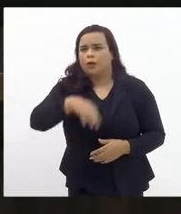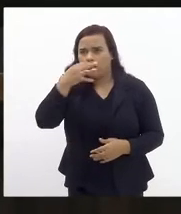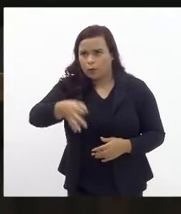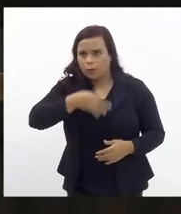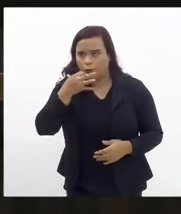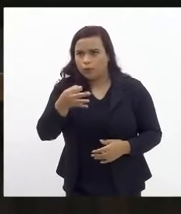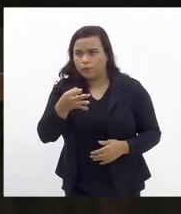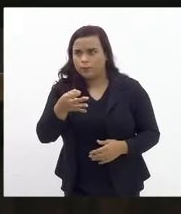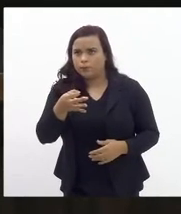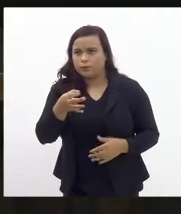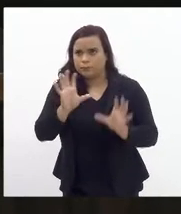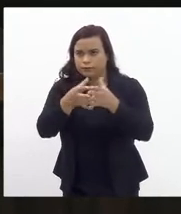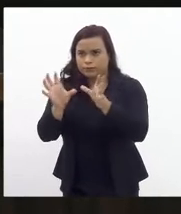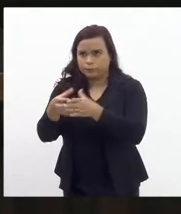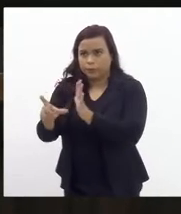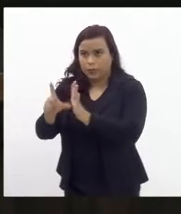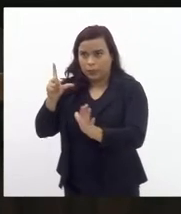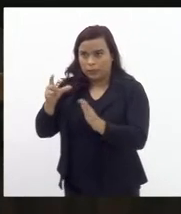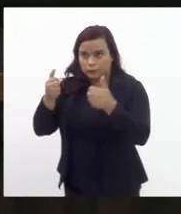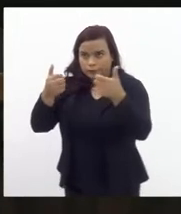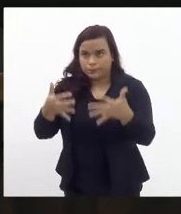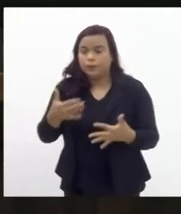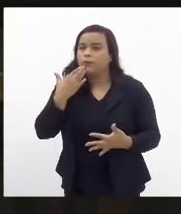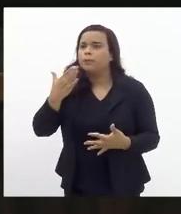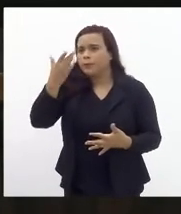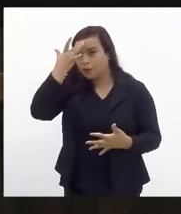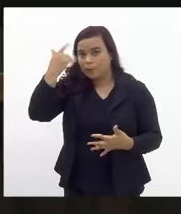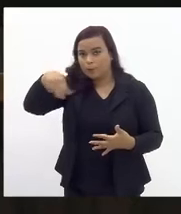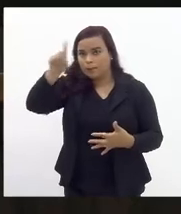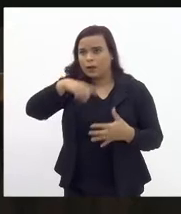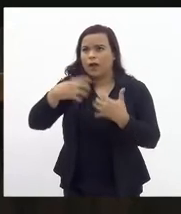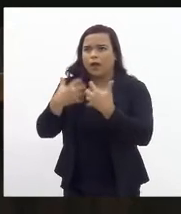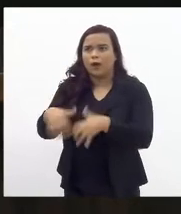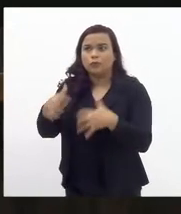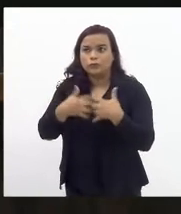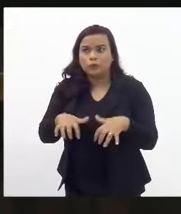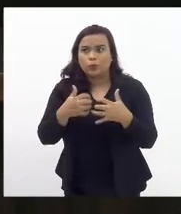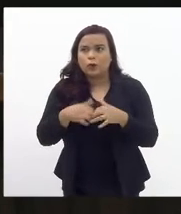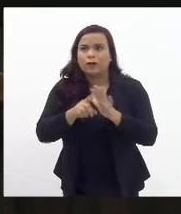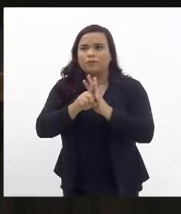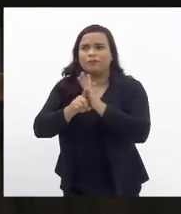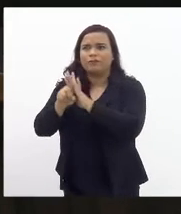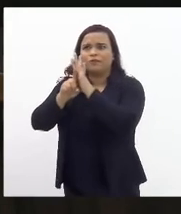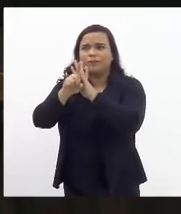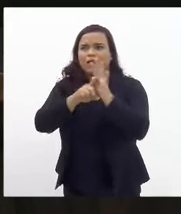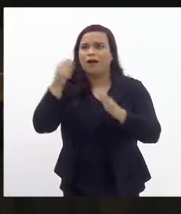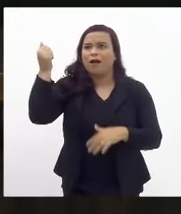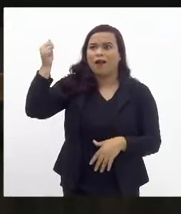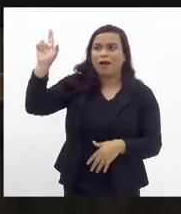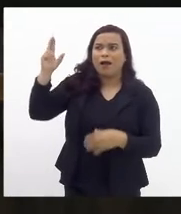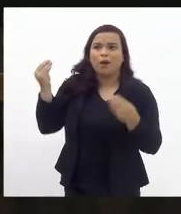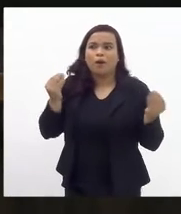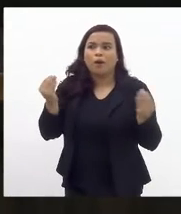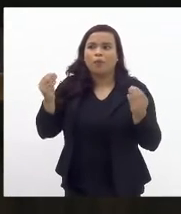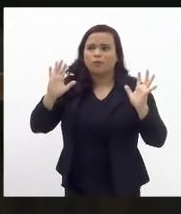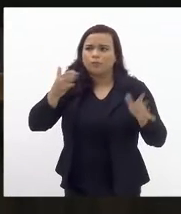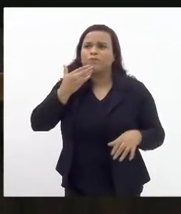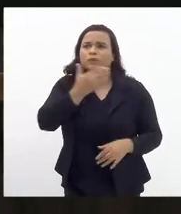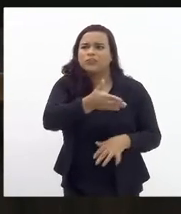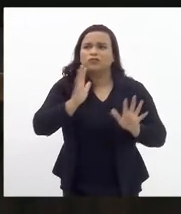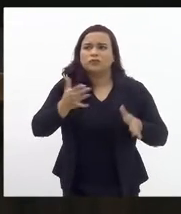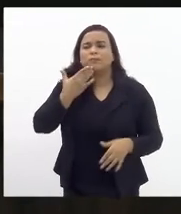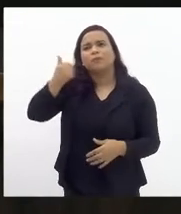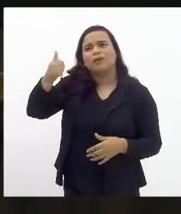das comissões, eu pediria ao pessoal da automação que verificasse a temperatura do ar. A gente já pediu para